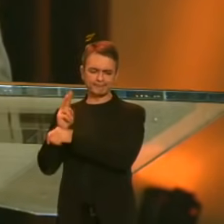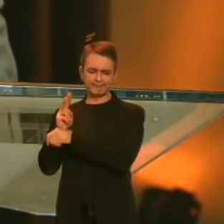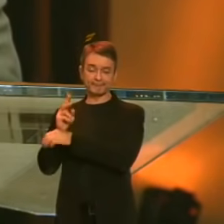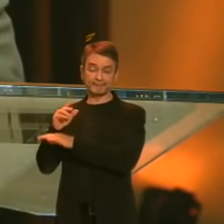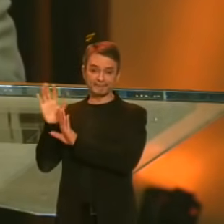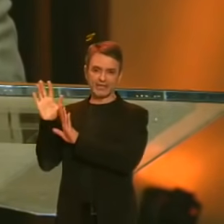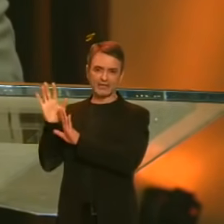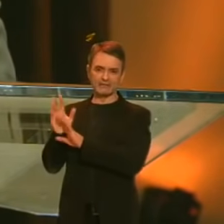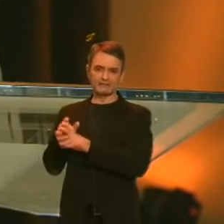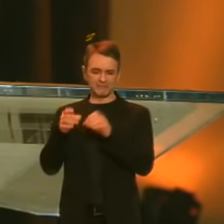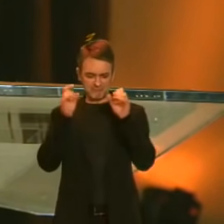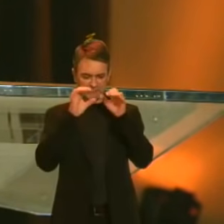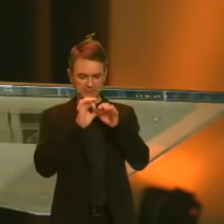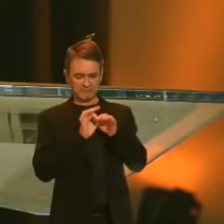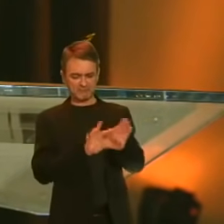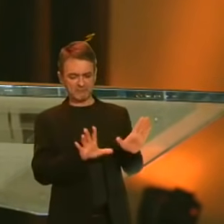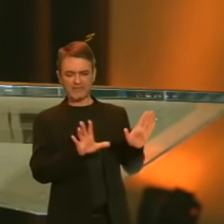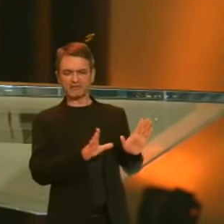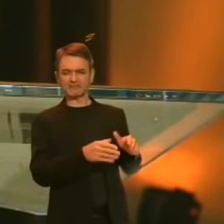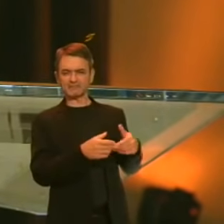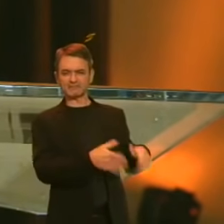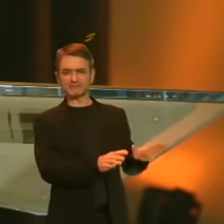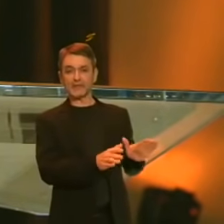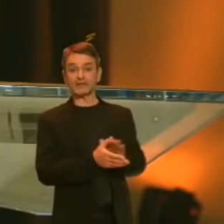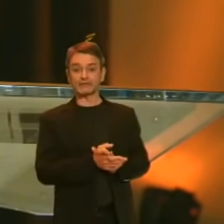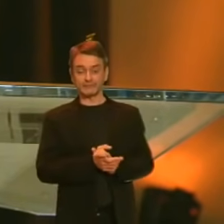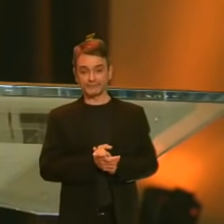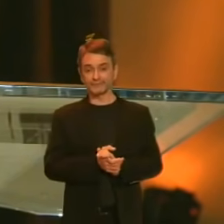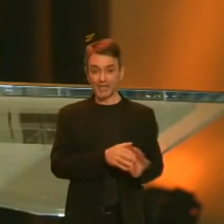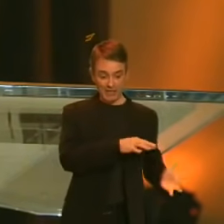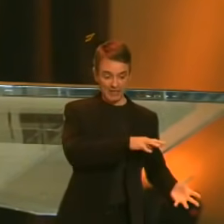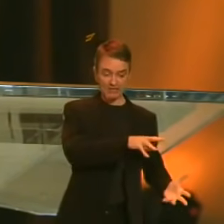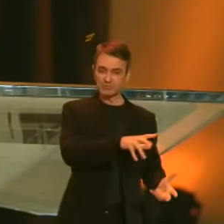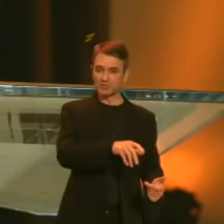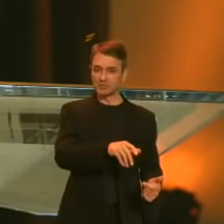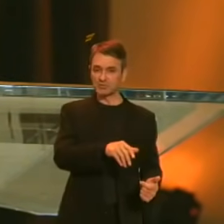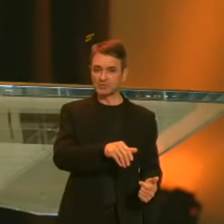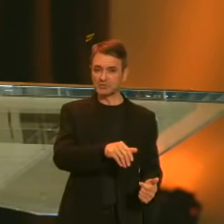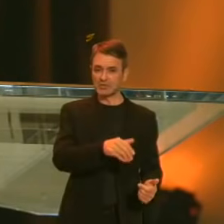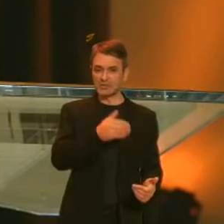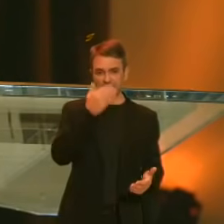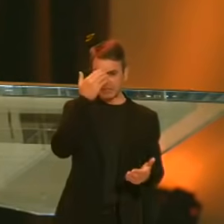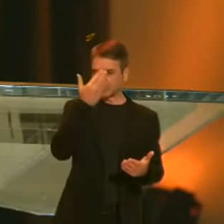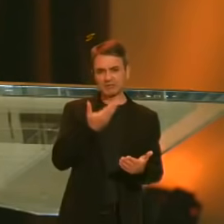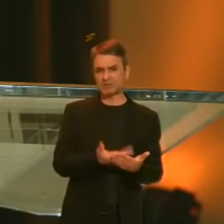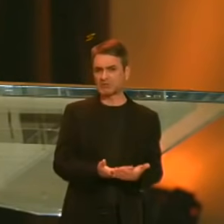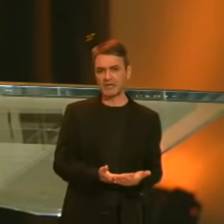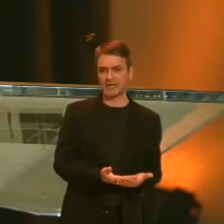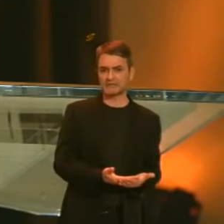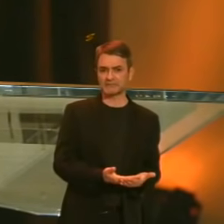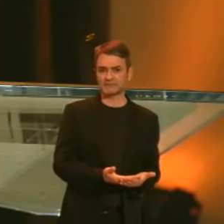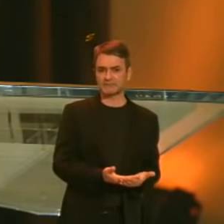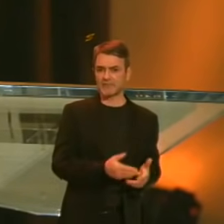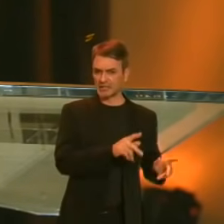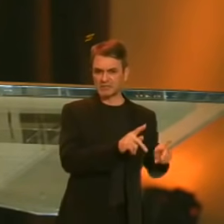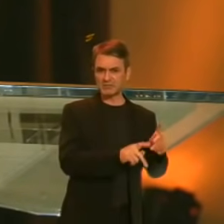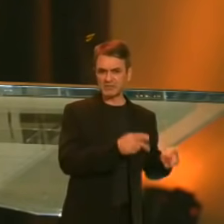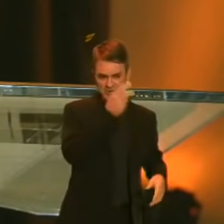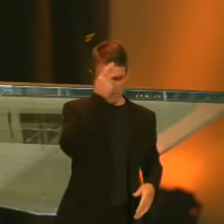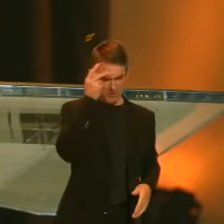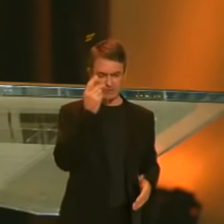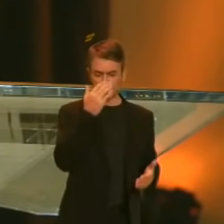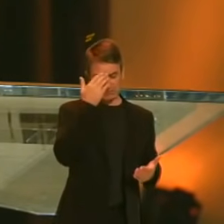torturar cruelmente o mundo incrédulo. Parece que isso vai